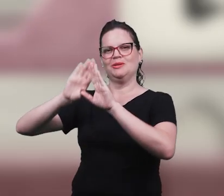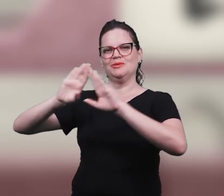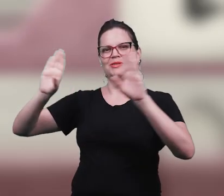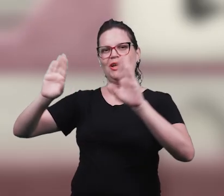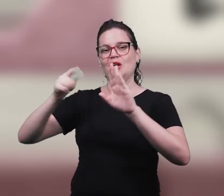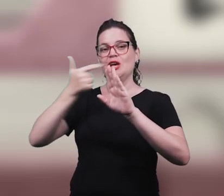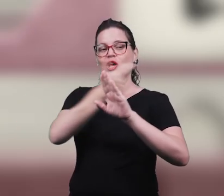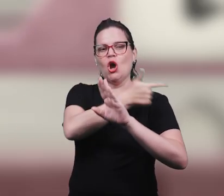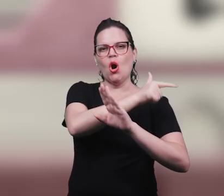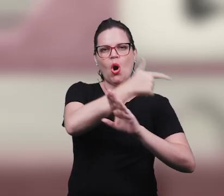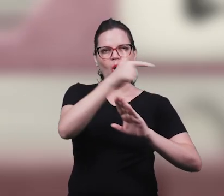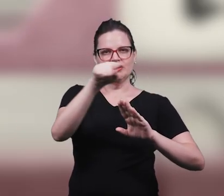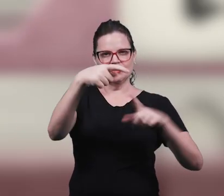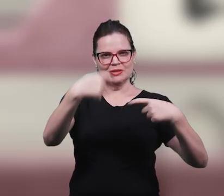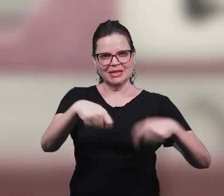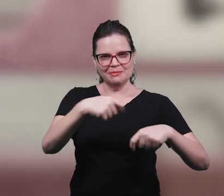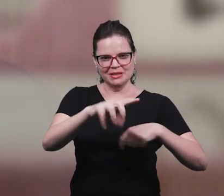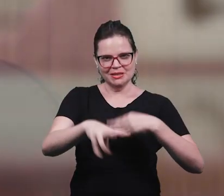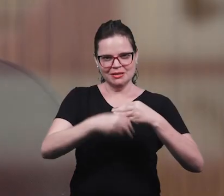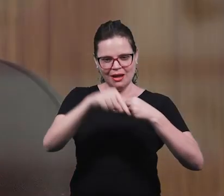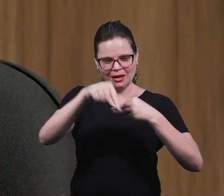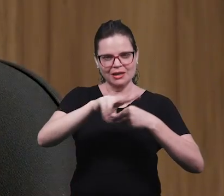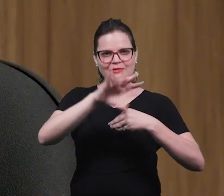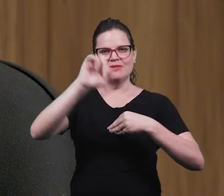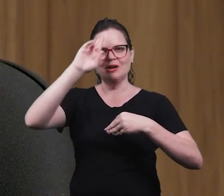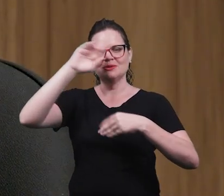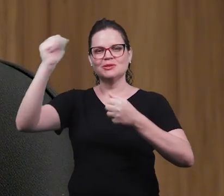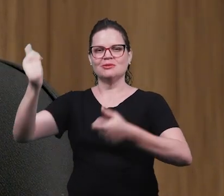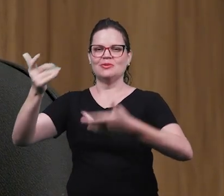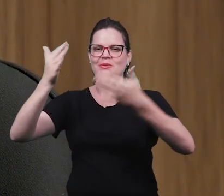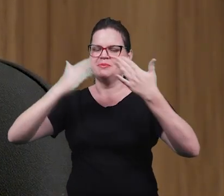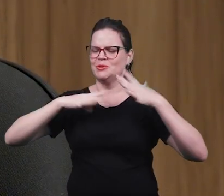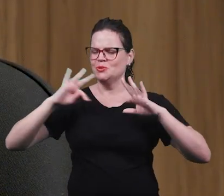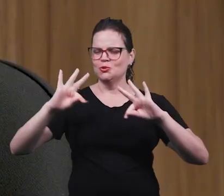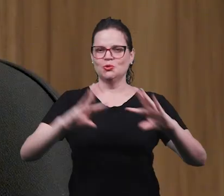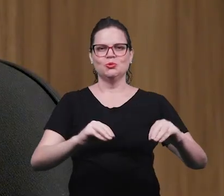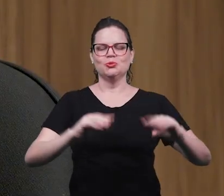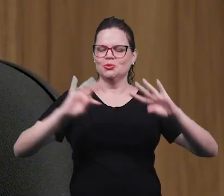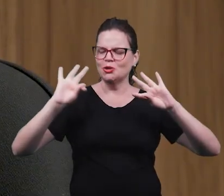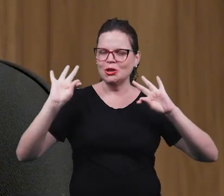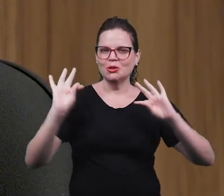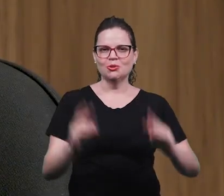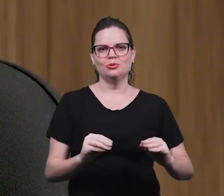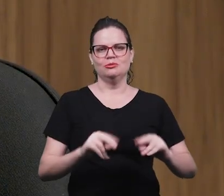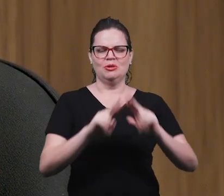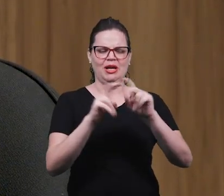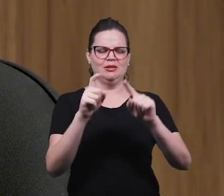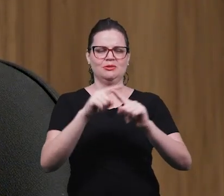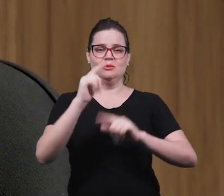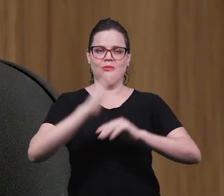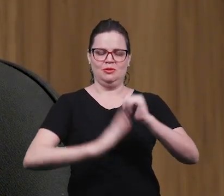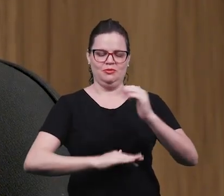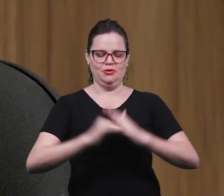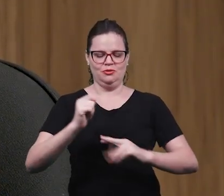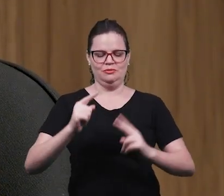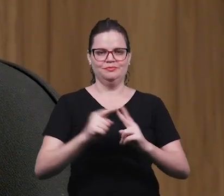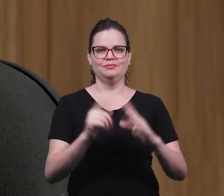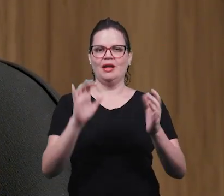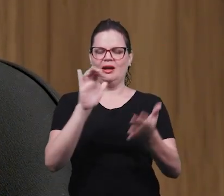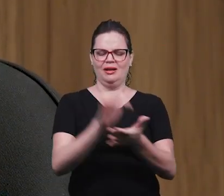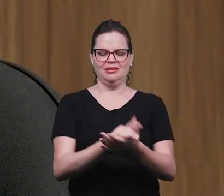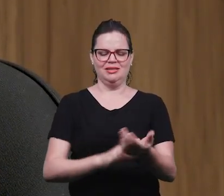essas coisas vos serão acrescentadas. Quando o Senhor fala todas, são todas, né? A vida profissional, né?